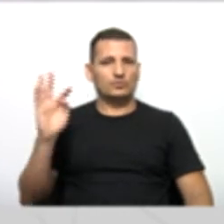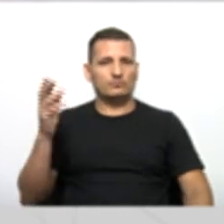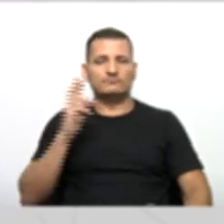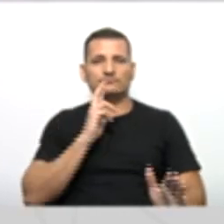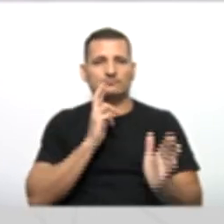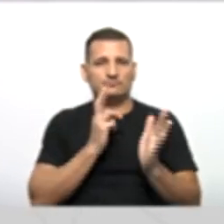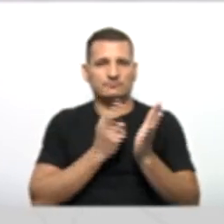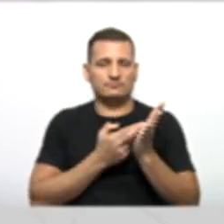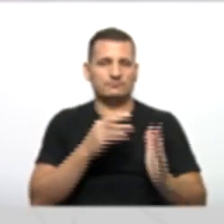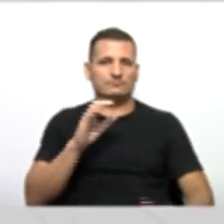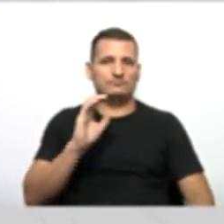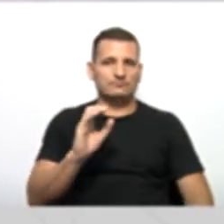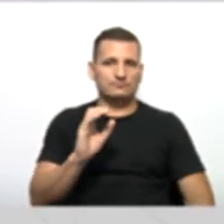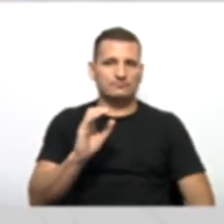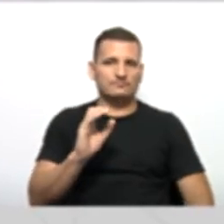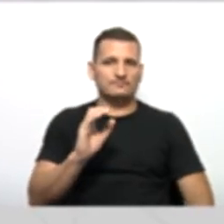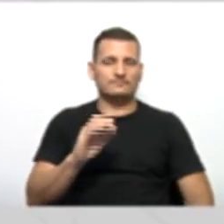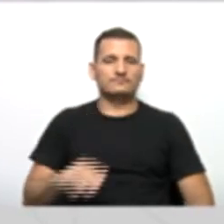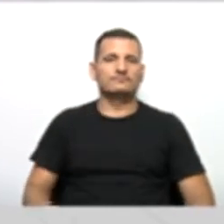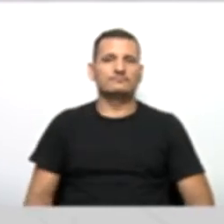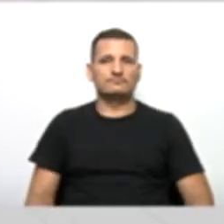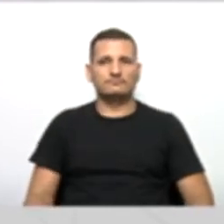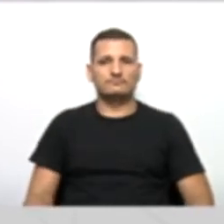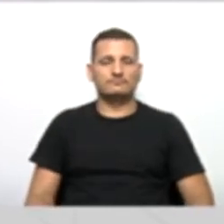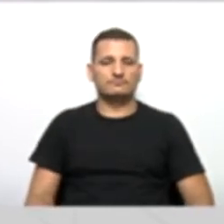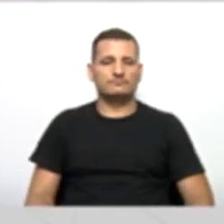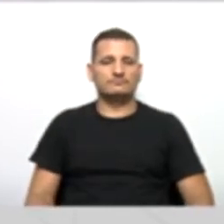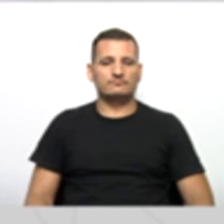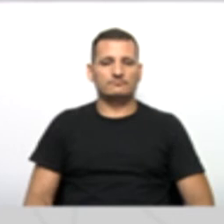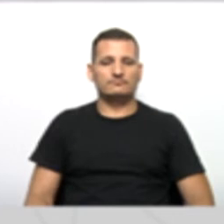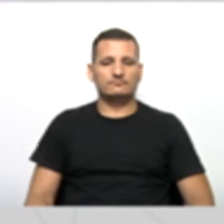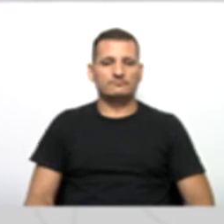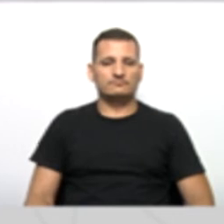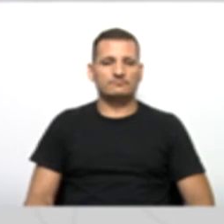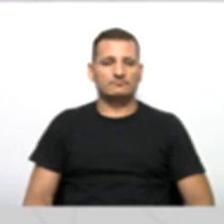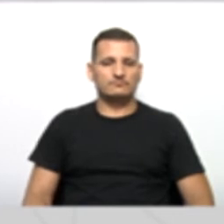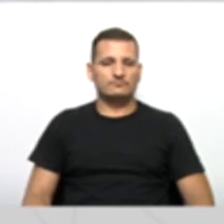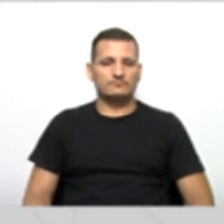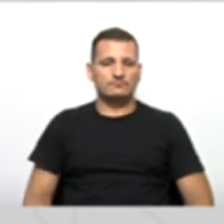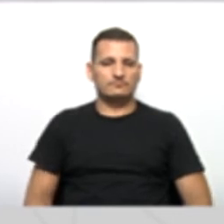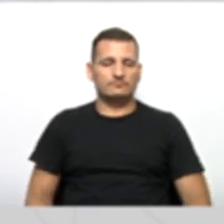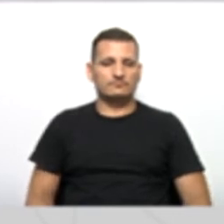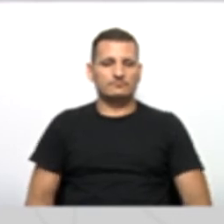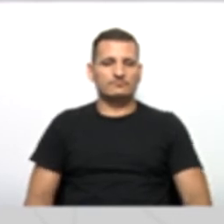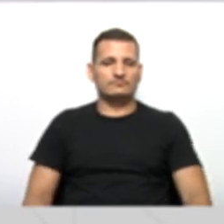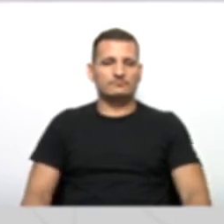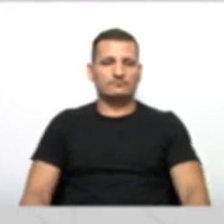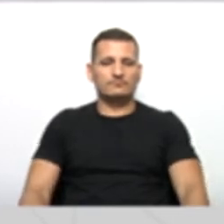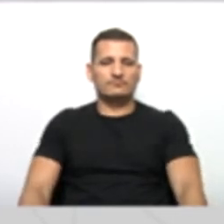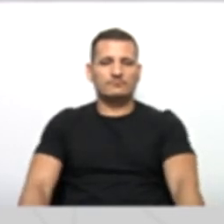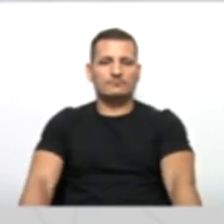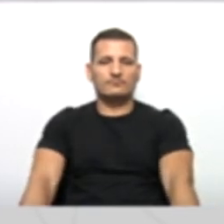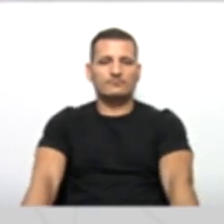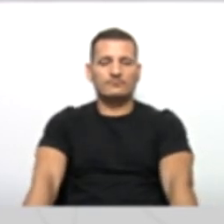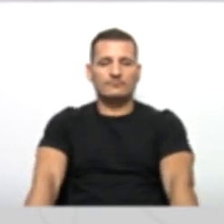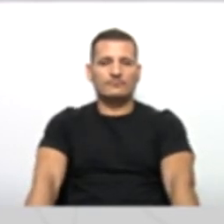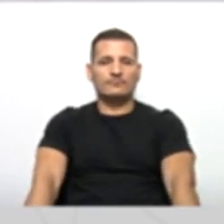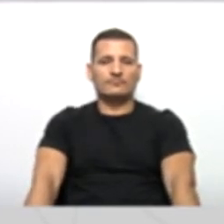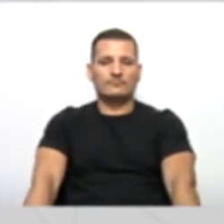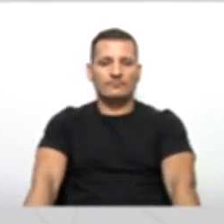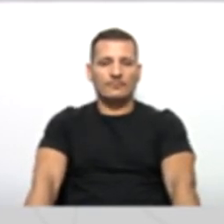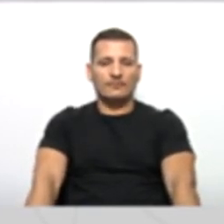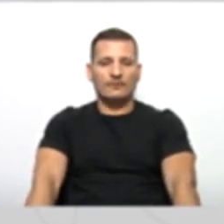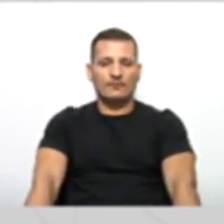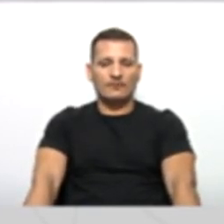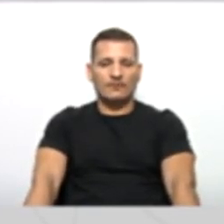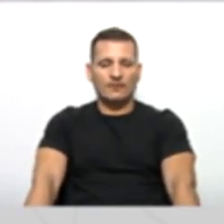unânime aí na resposta da letra C, todo mundo conseguiu. 2C, 3C. Ok. Então, gente, vamos lá aqui para